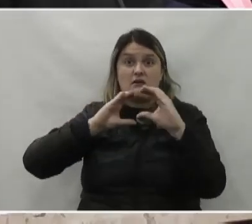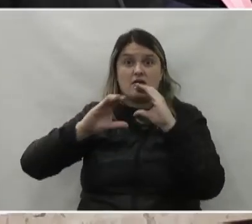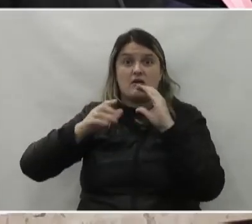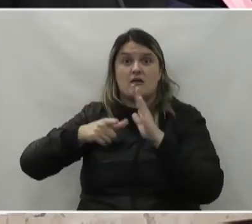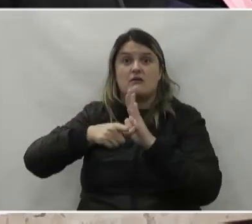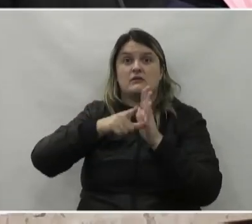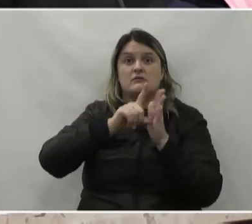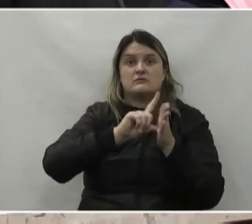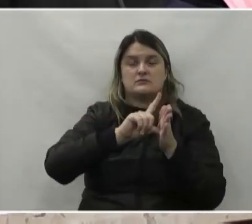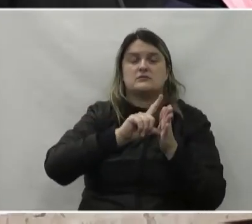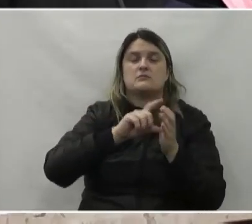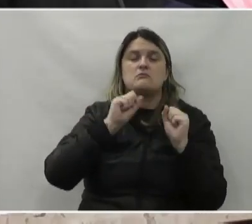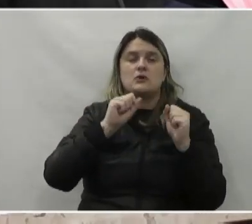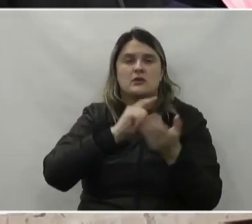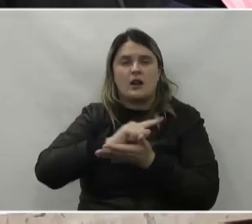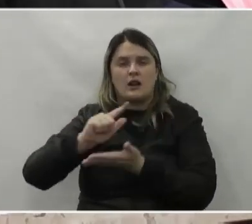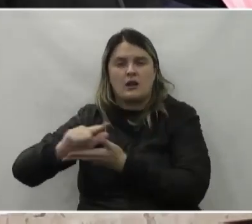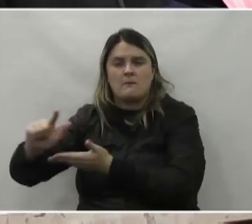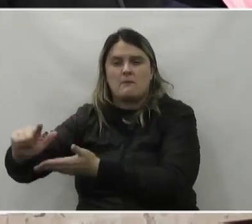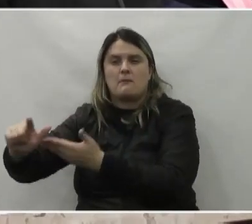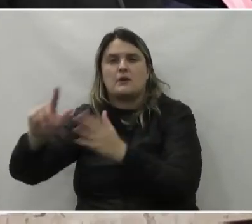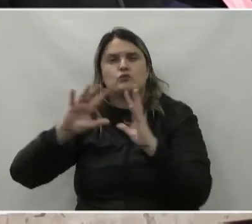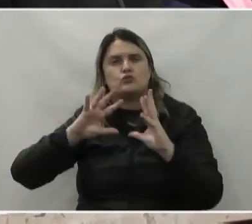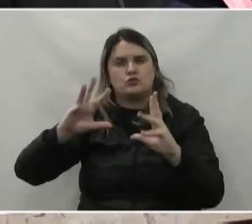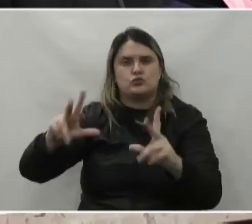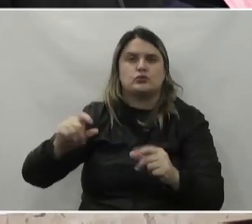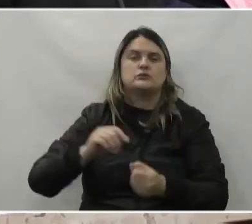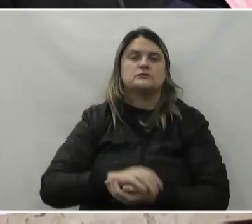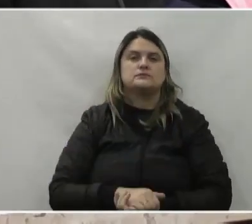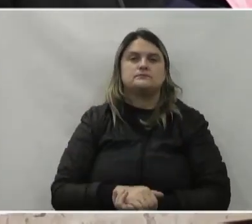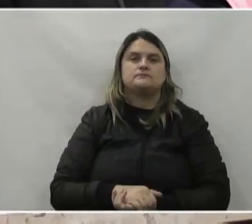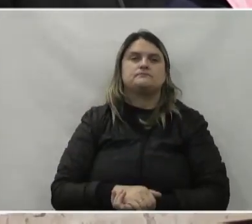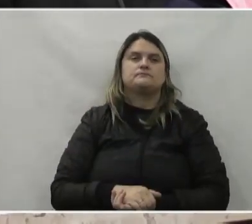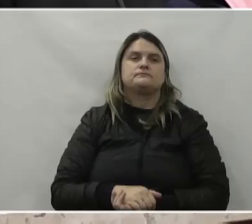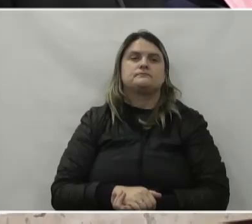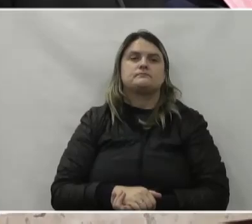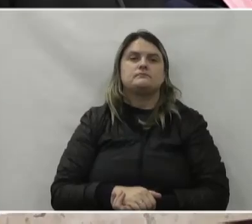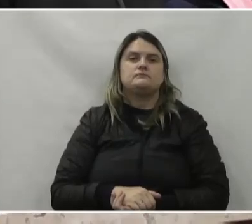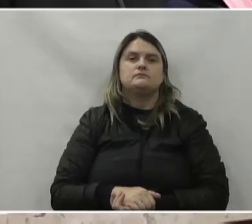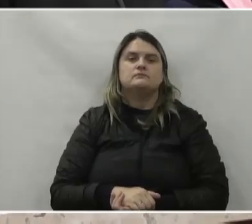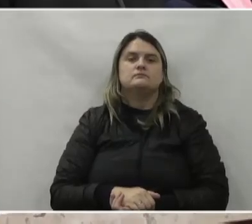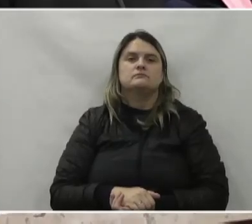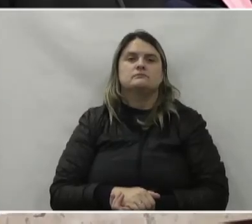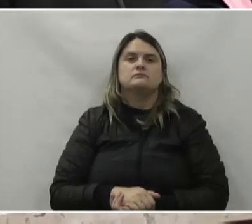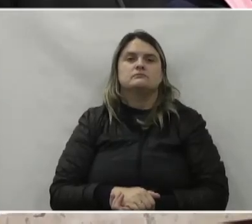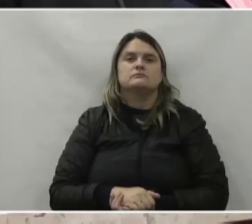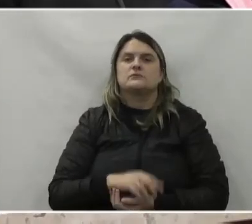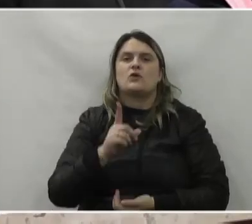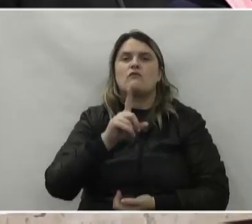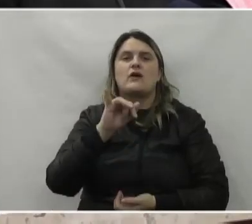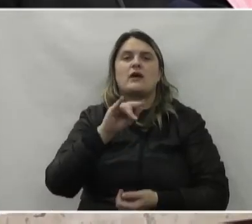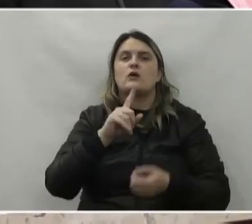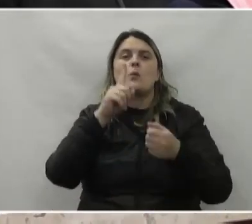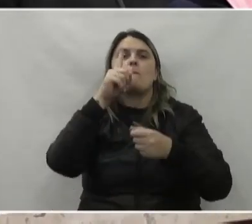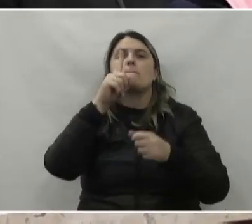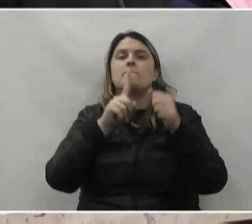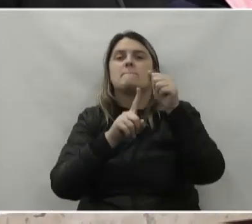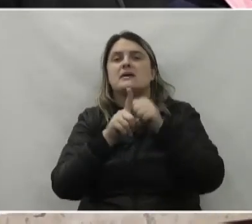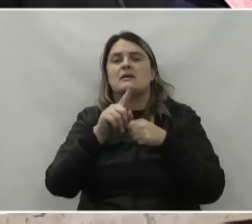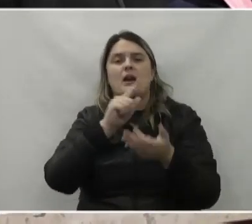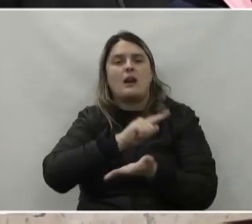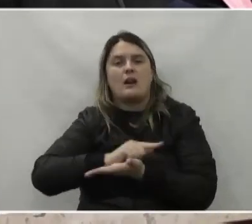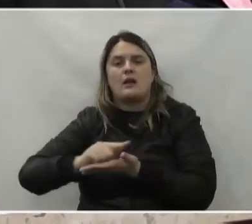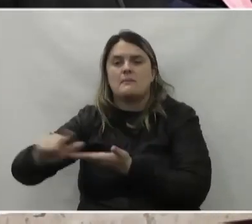antecipadamente, dá para limpar o bairro inteiro. E nós não vamos levar um mês para limpar a União da Vitória. E